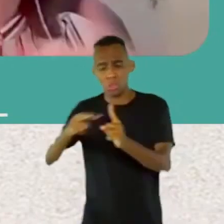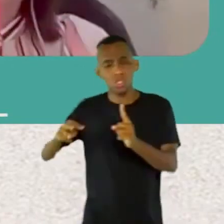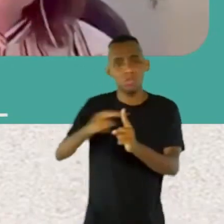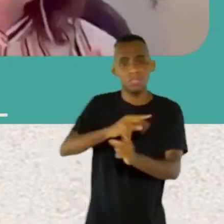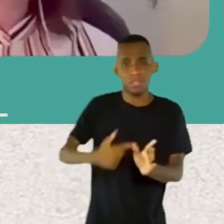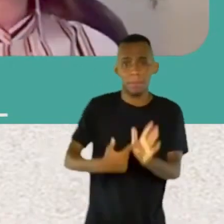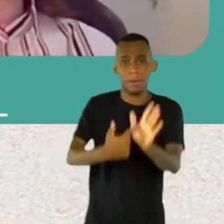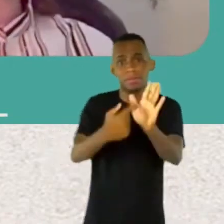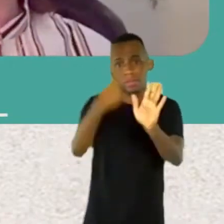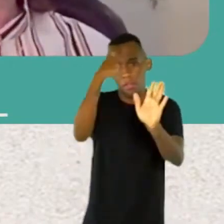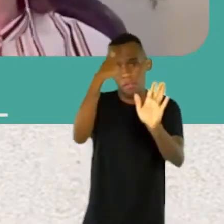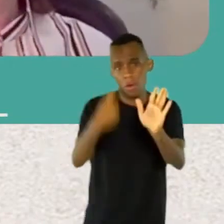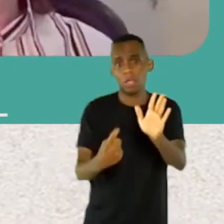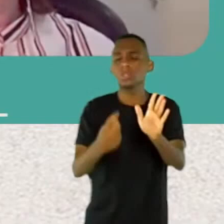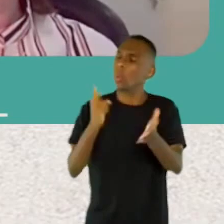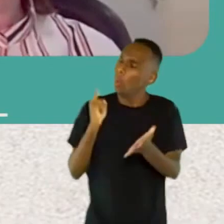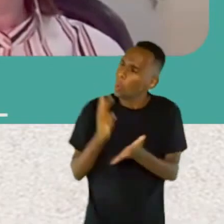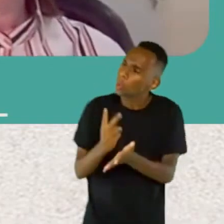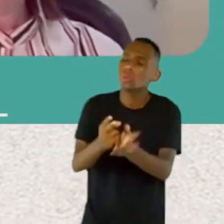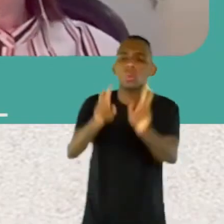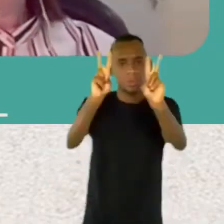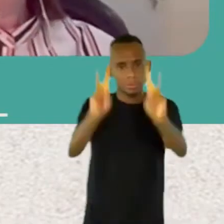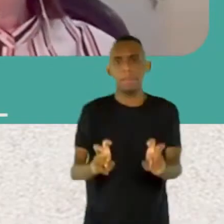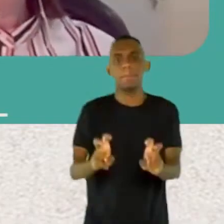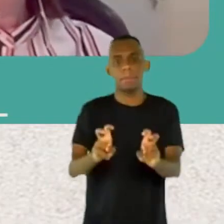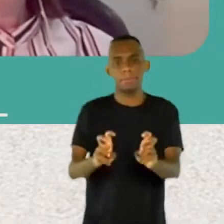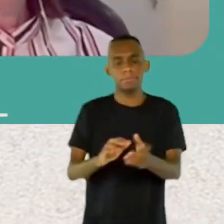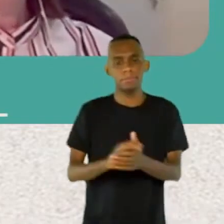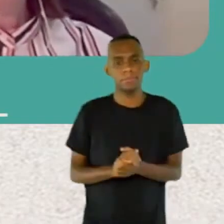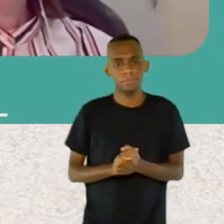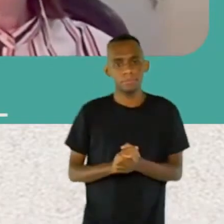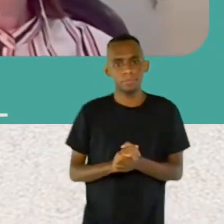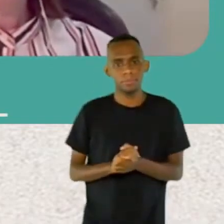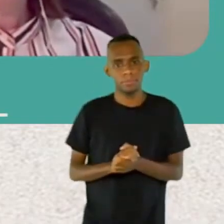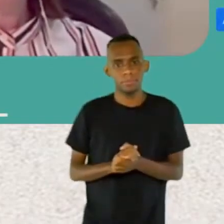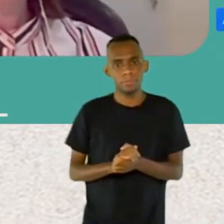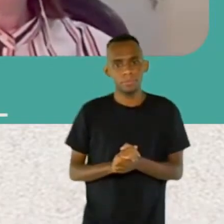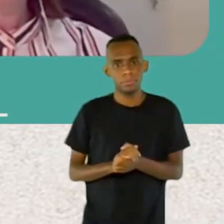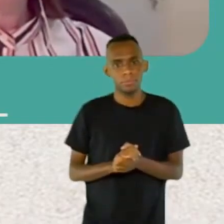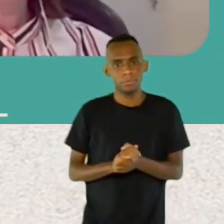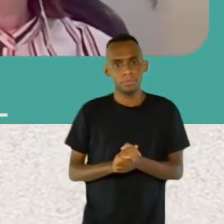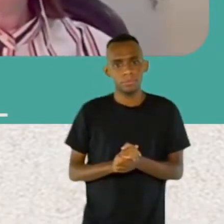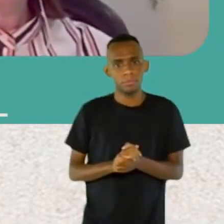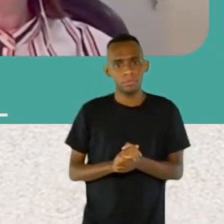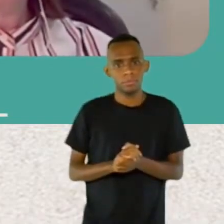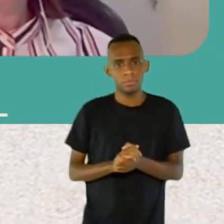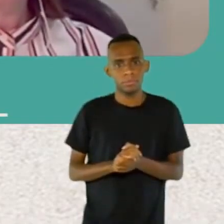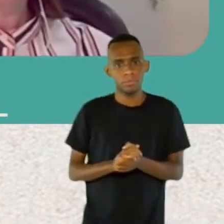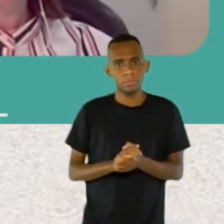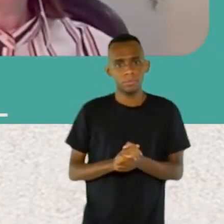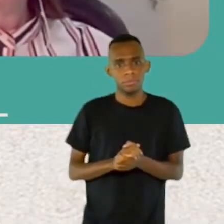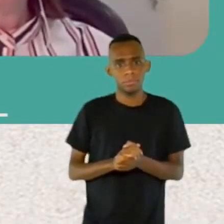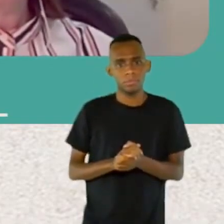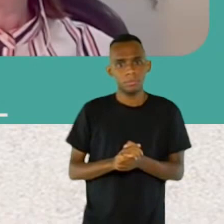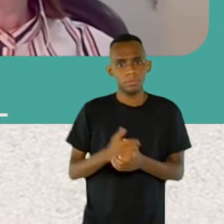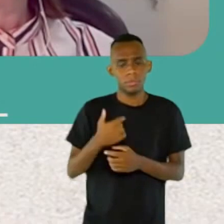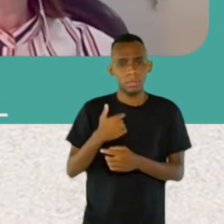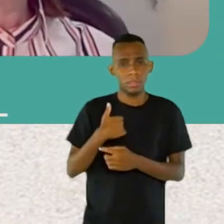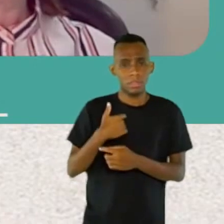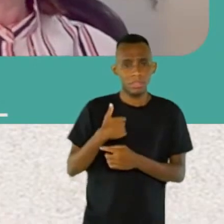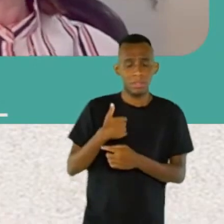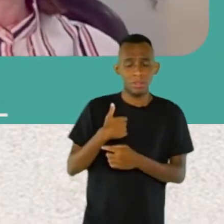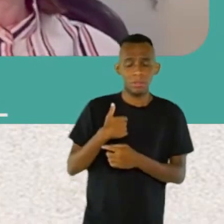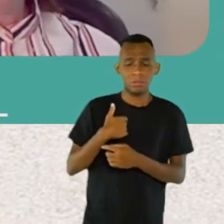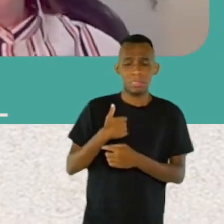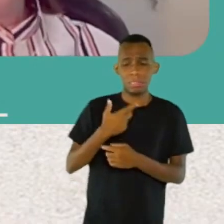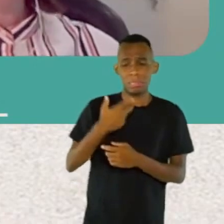Eu continuo nessa temática da violência. Eu contesto aqui algumas pessoas que vêm dizendo que você deu uma guinada na sua